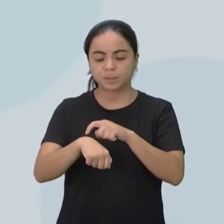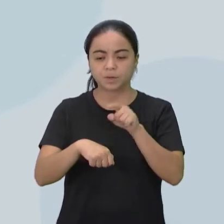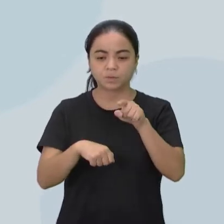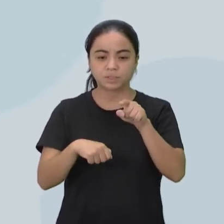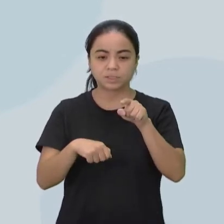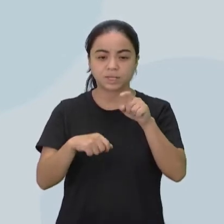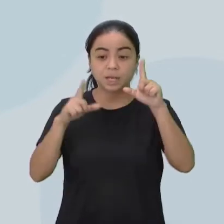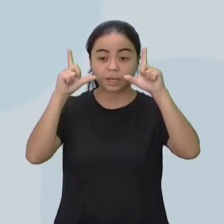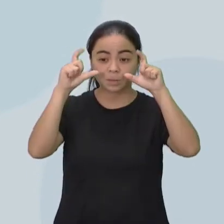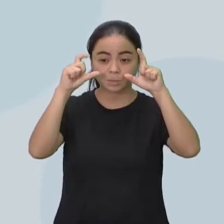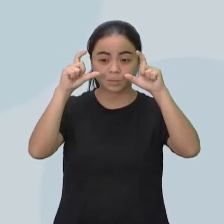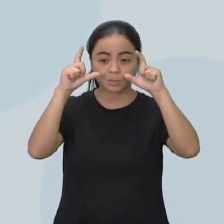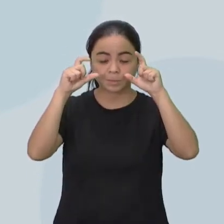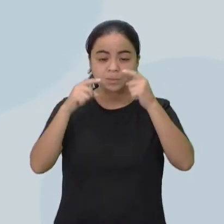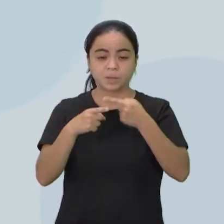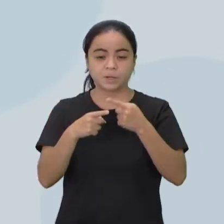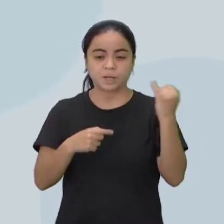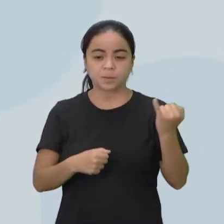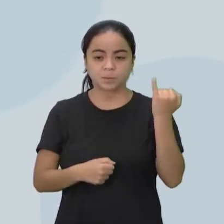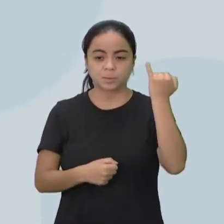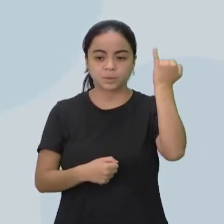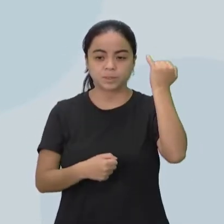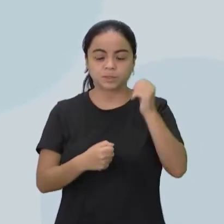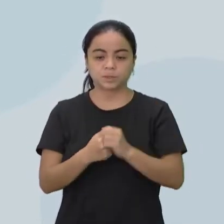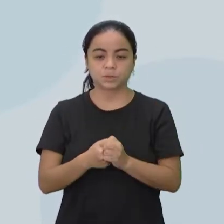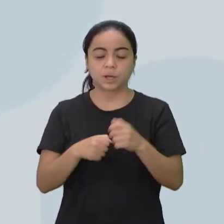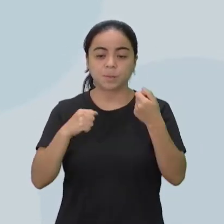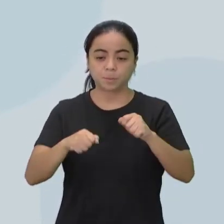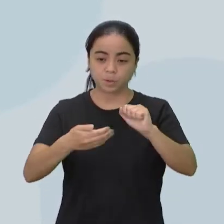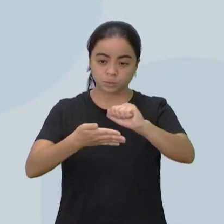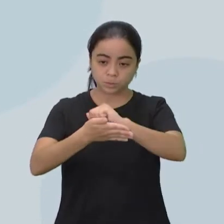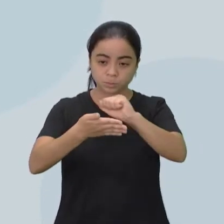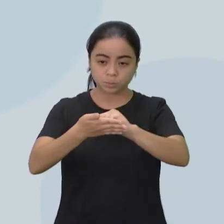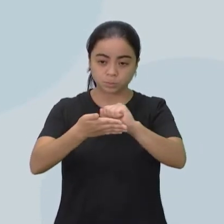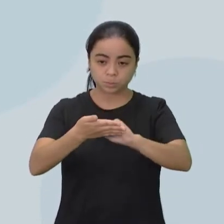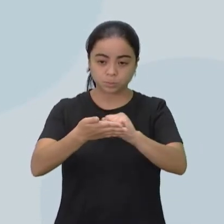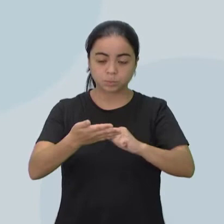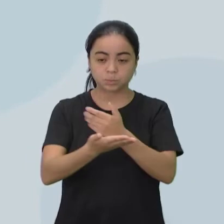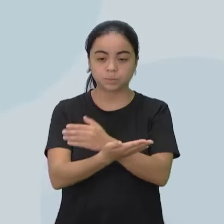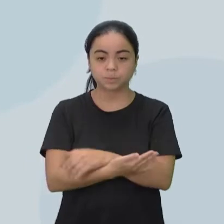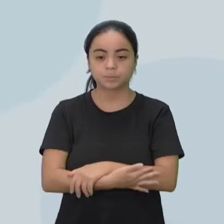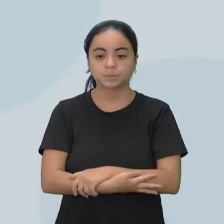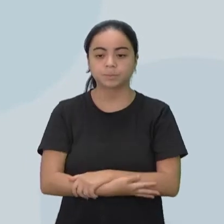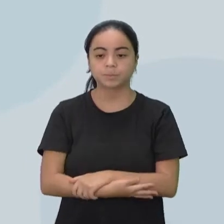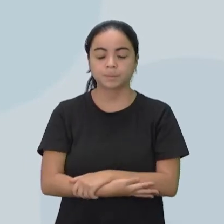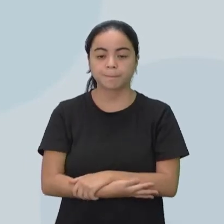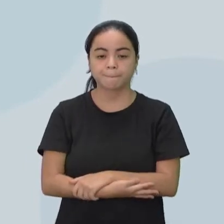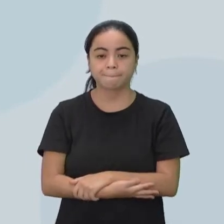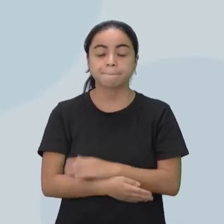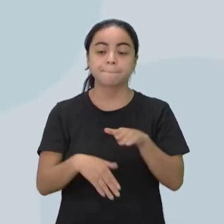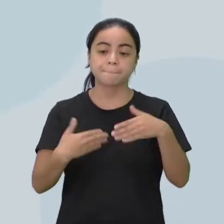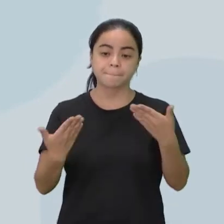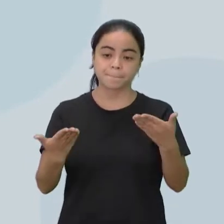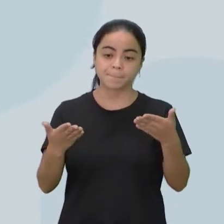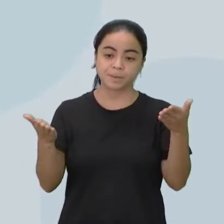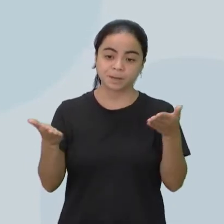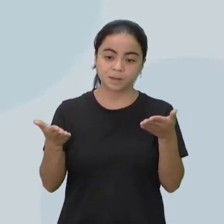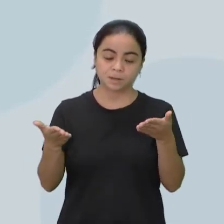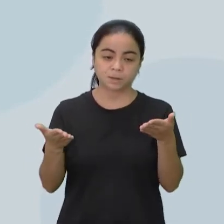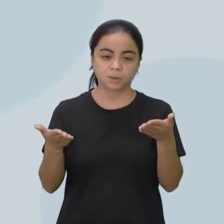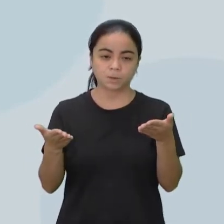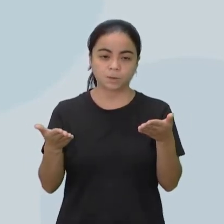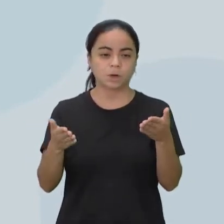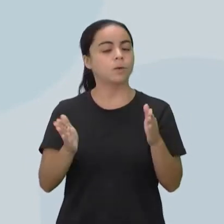print, porque isso é importante. Vocês podem registrar aí no diário de bordo de vocês, tá bom? Bom, agora olha